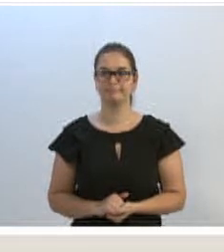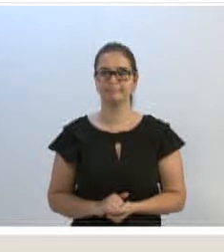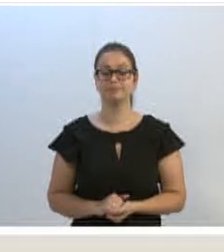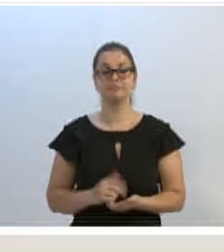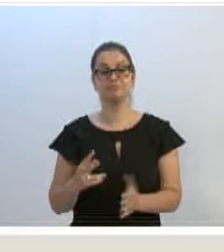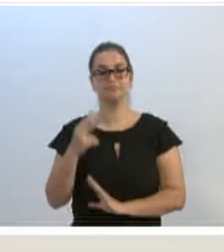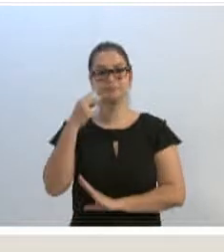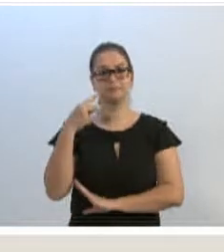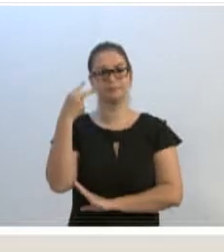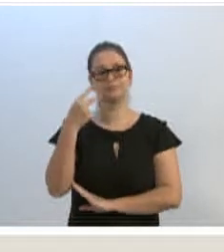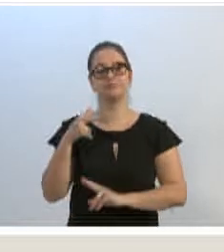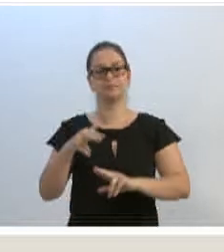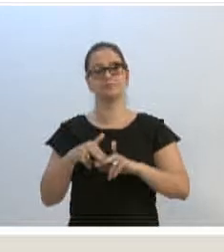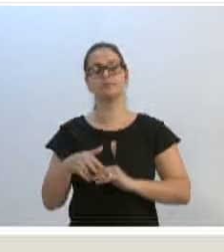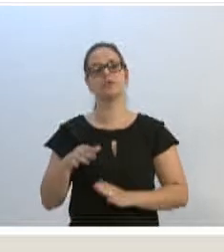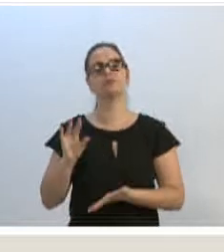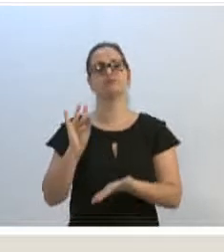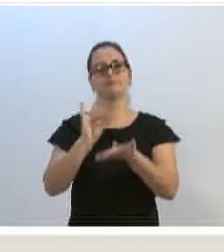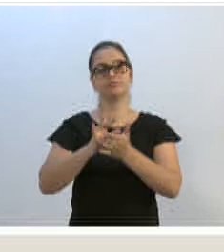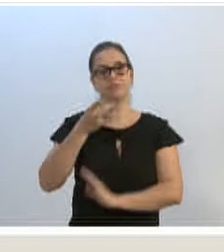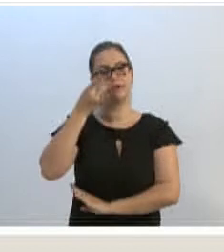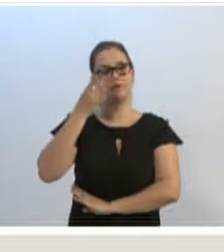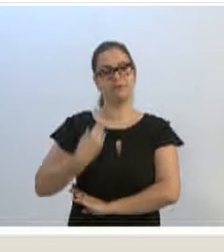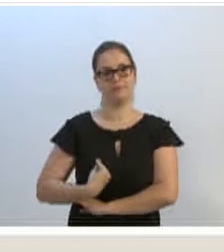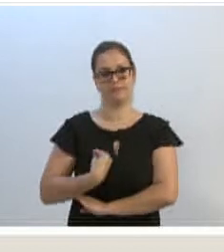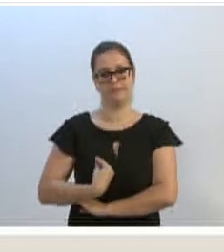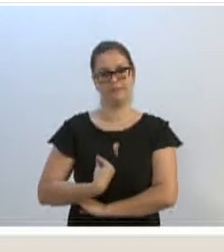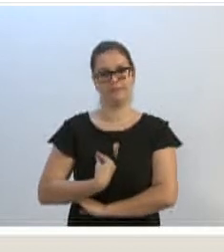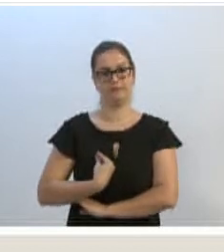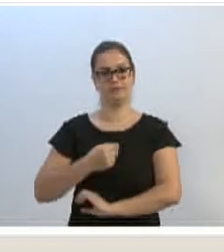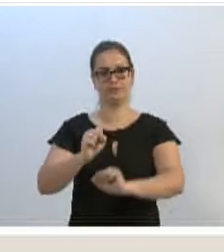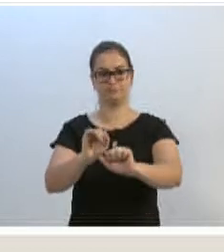Senhores vereadores, por favor, registrem suas presenças.